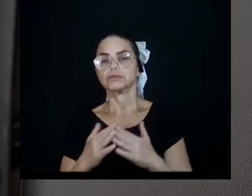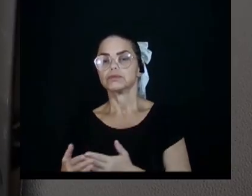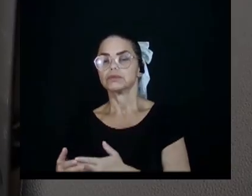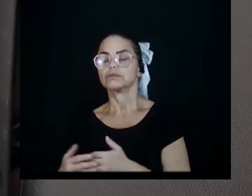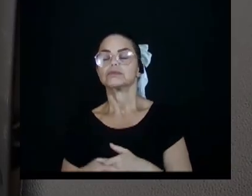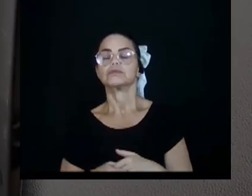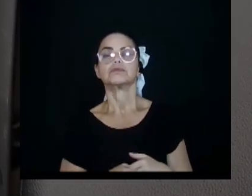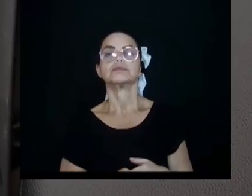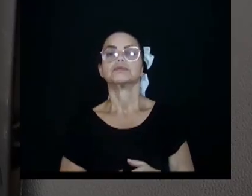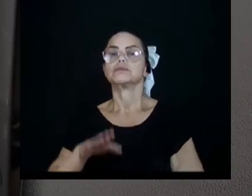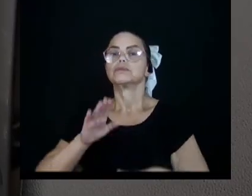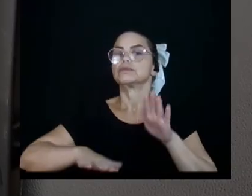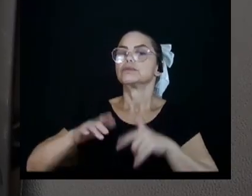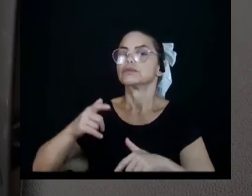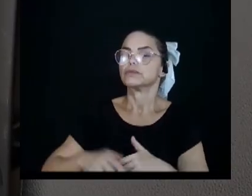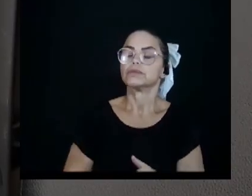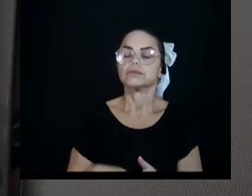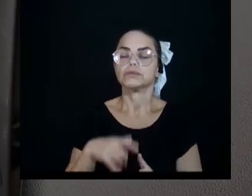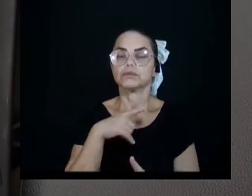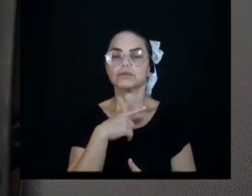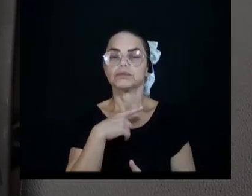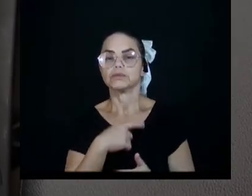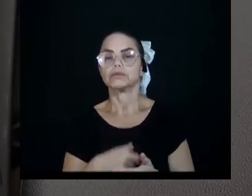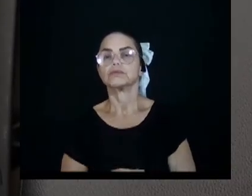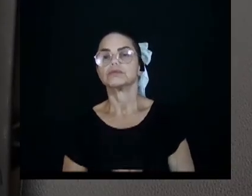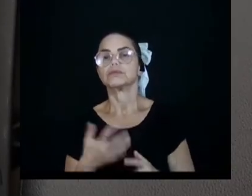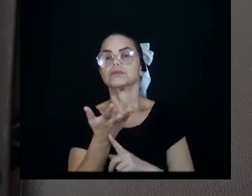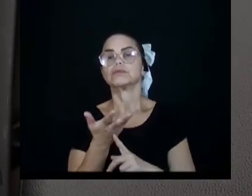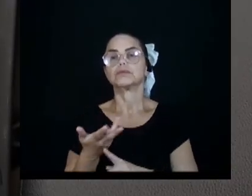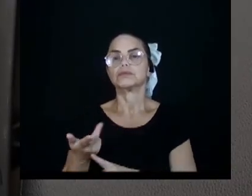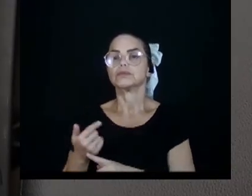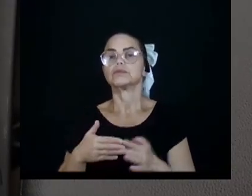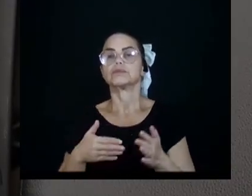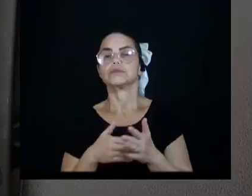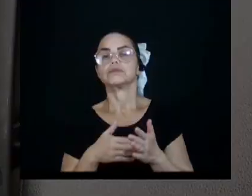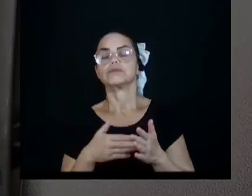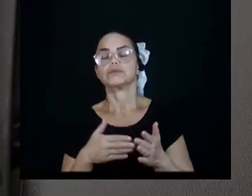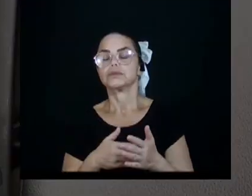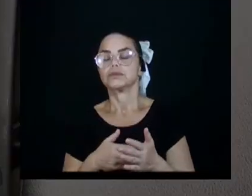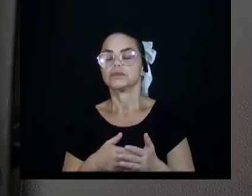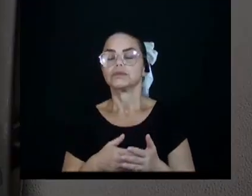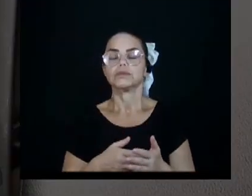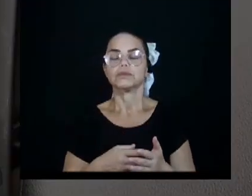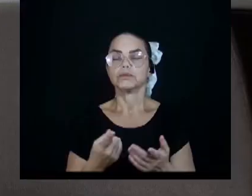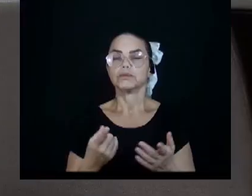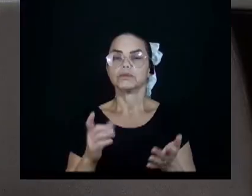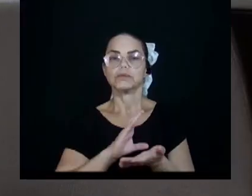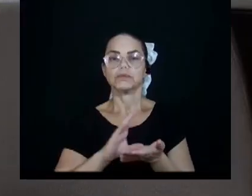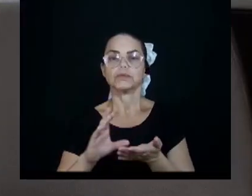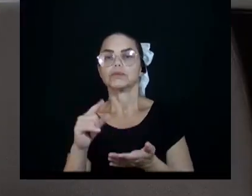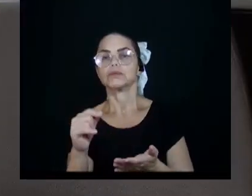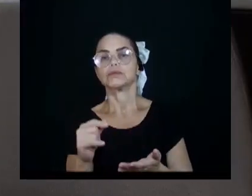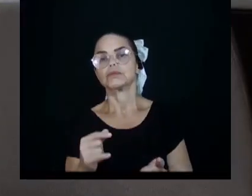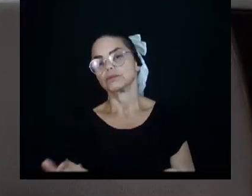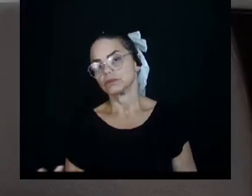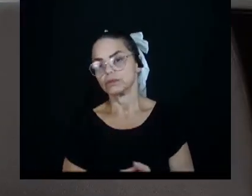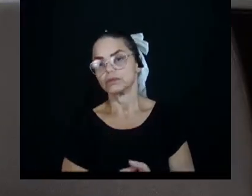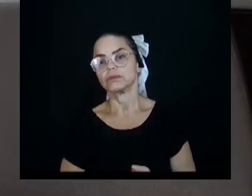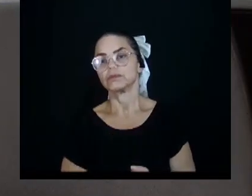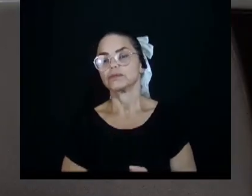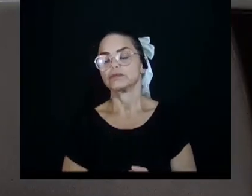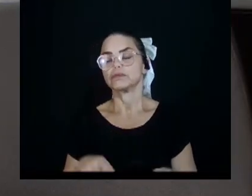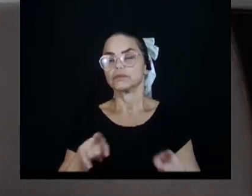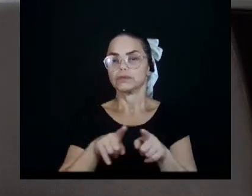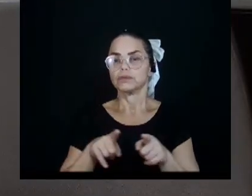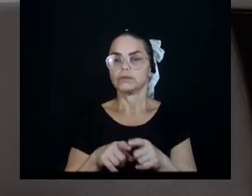vezes têm a sua arte limitada por não terem recursos e condição de fazer. E também tem um outro lado de